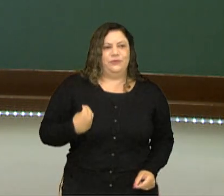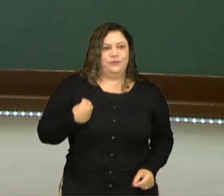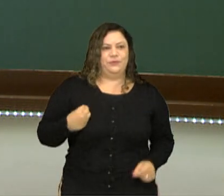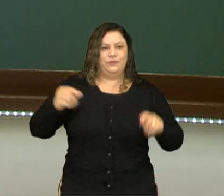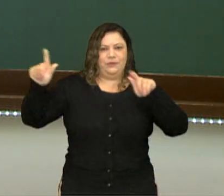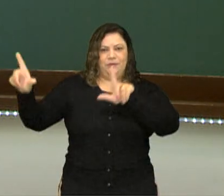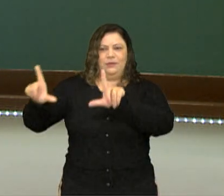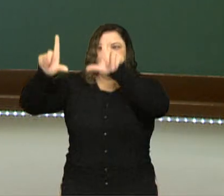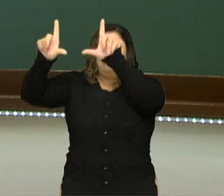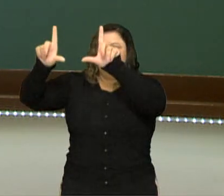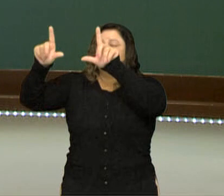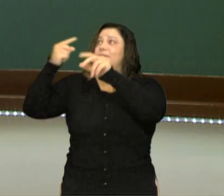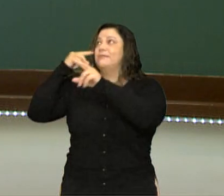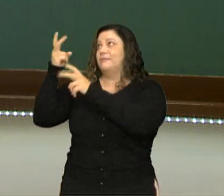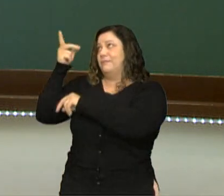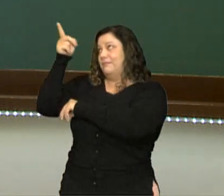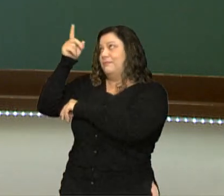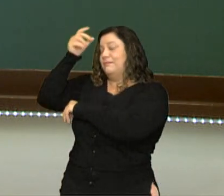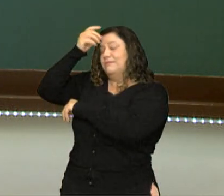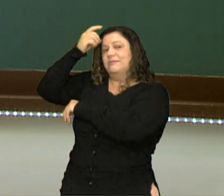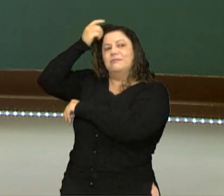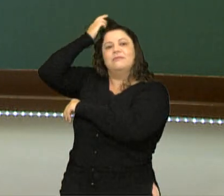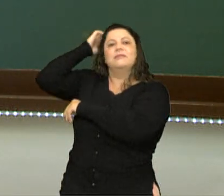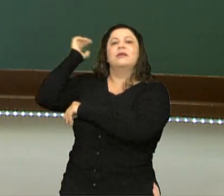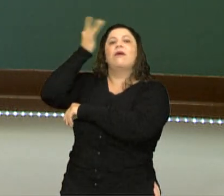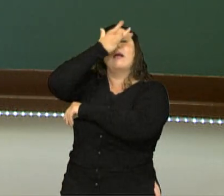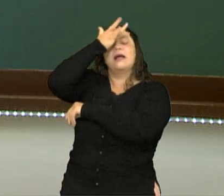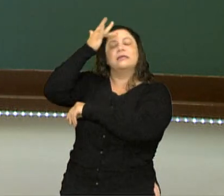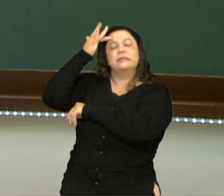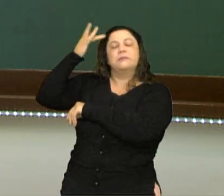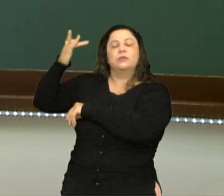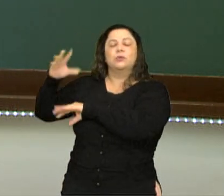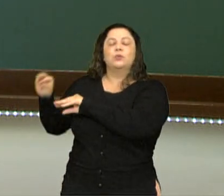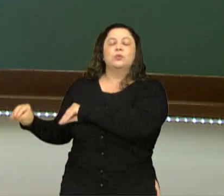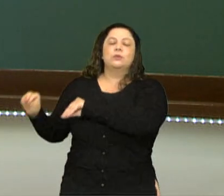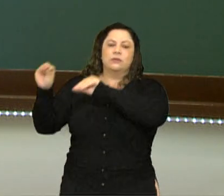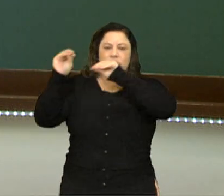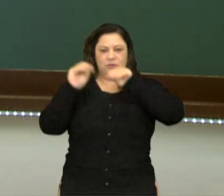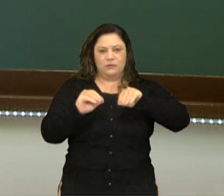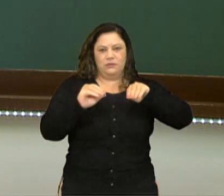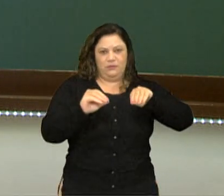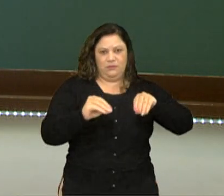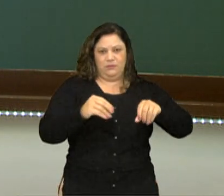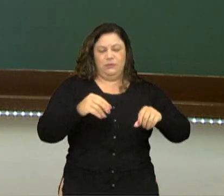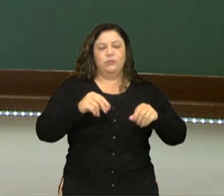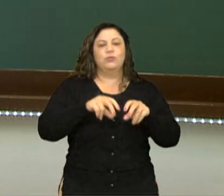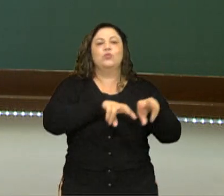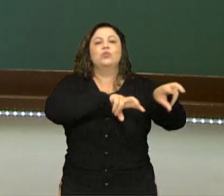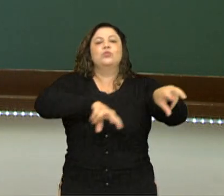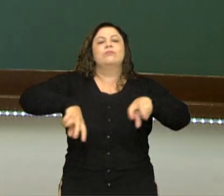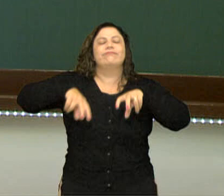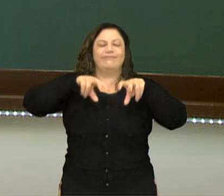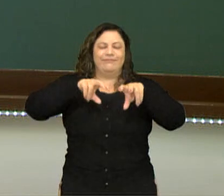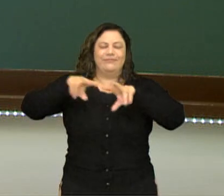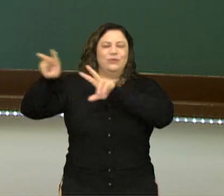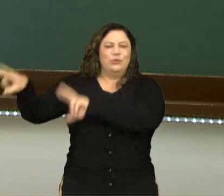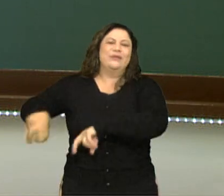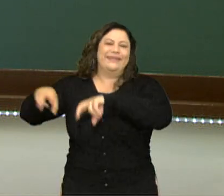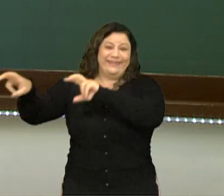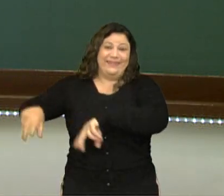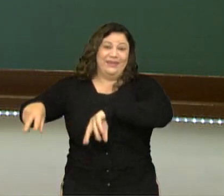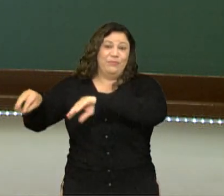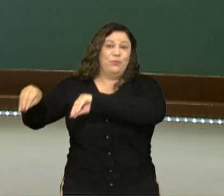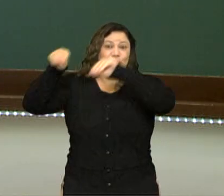vai sugerir para nós. Então as pessoas saem do campo e vão para a cidade em busca de melhor moradia,